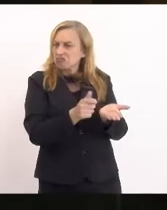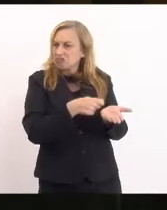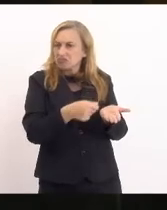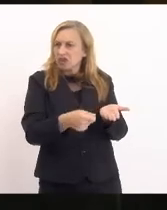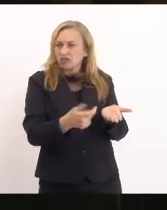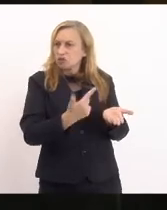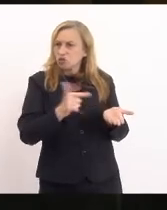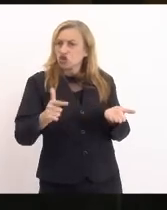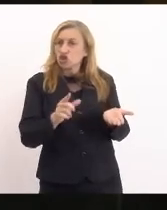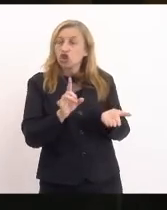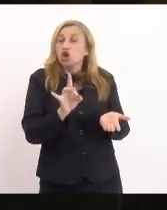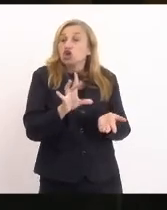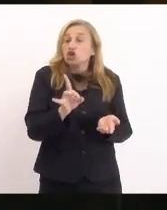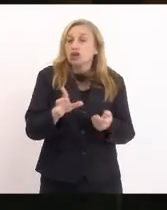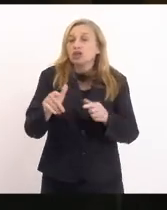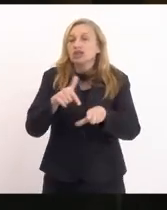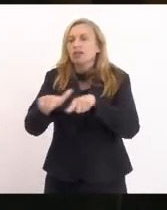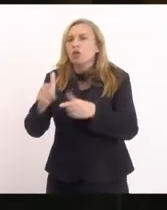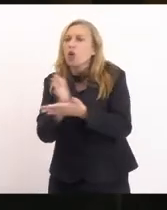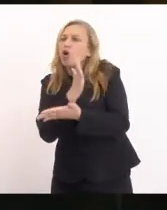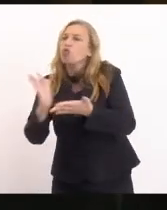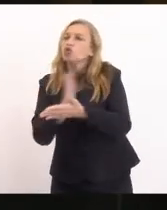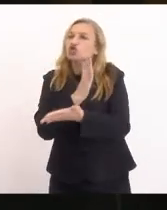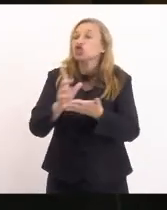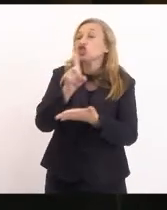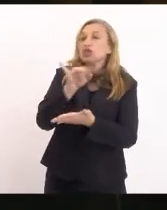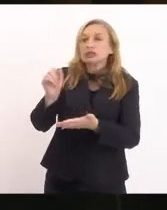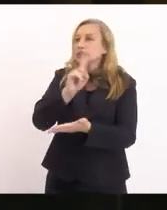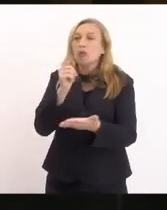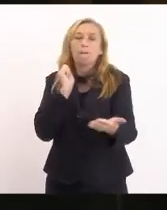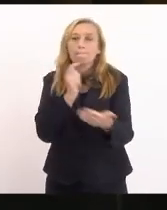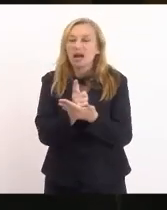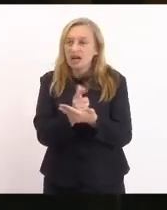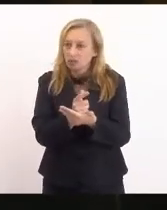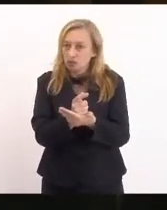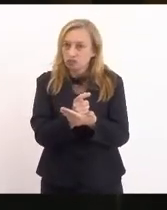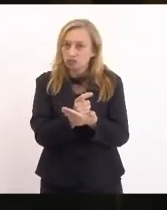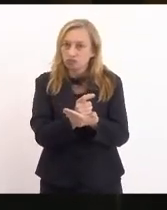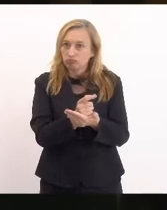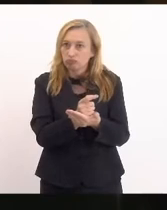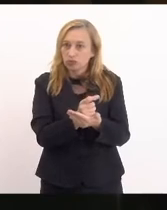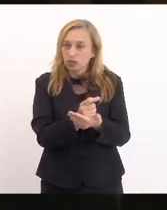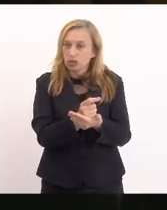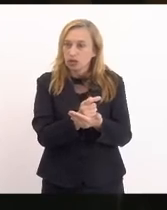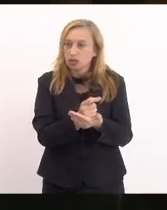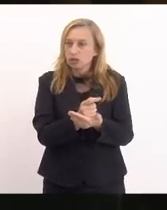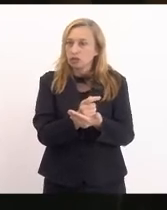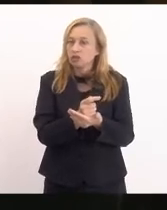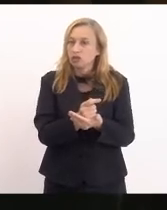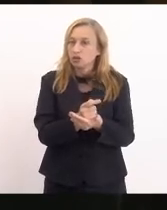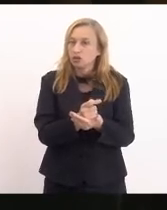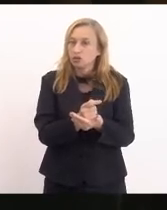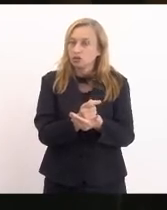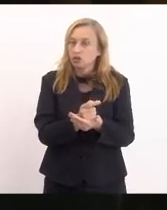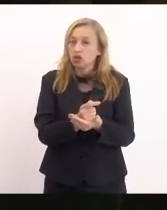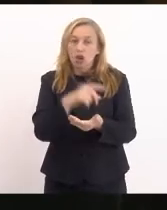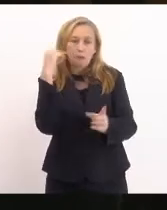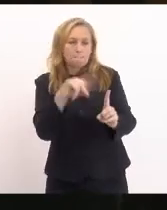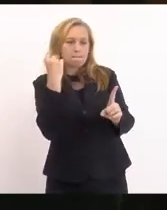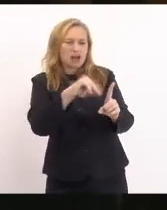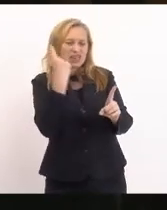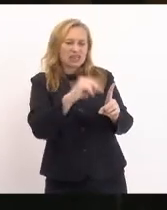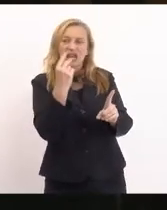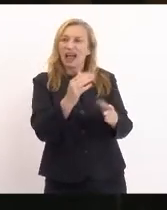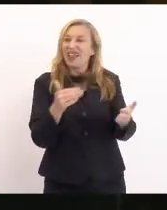dias trabalhados e ainda não pagos. Foi considerado uma presença incômoda e foi espancado por isso